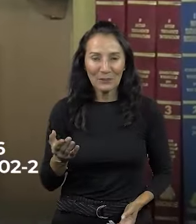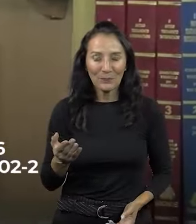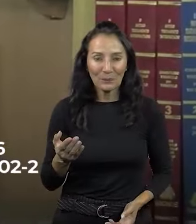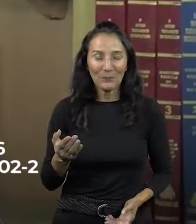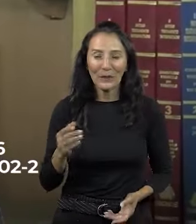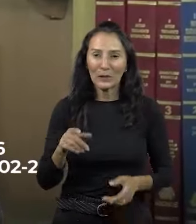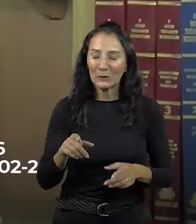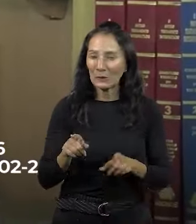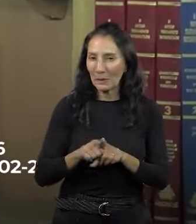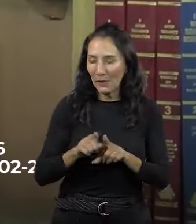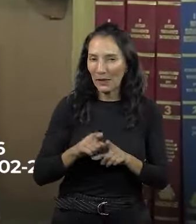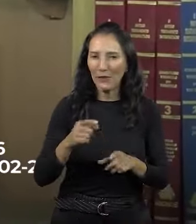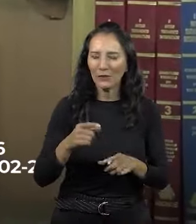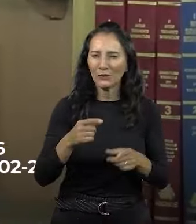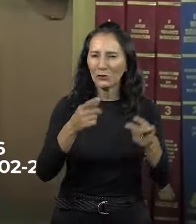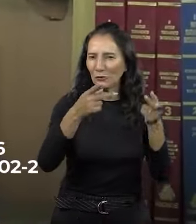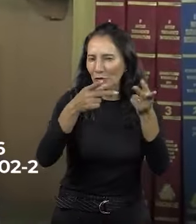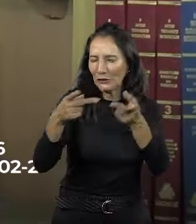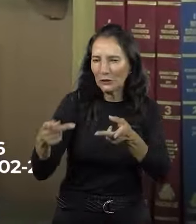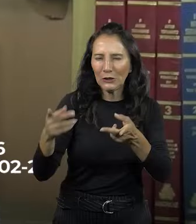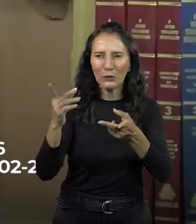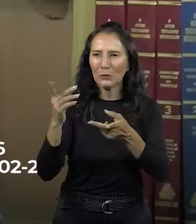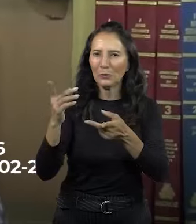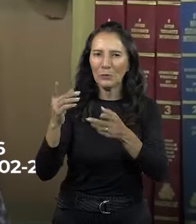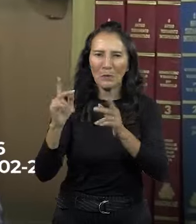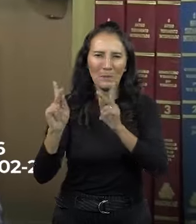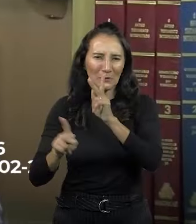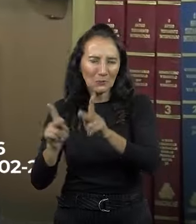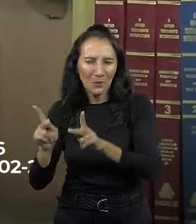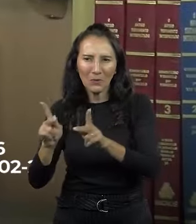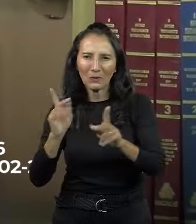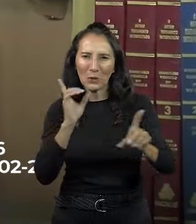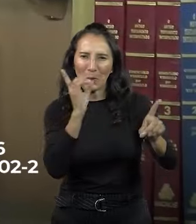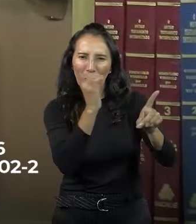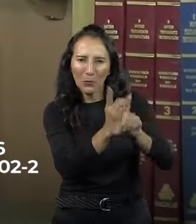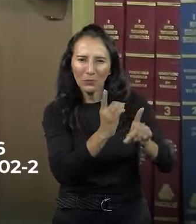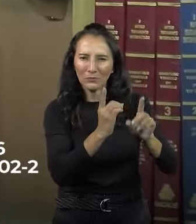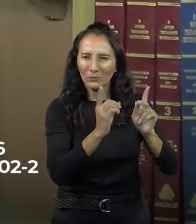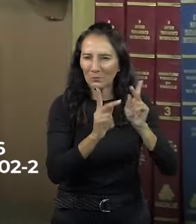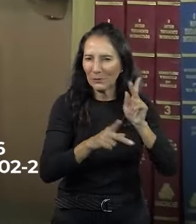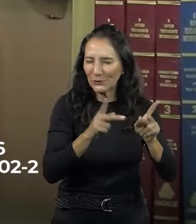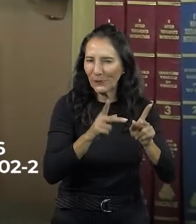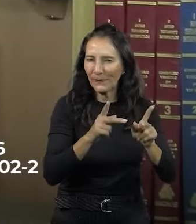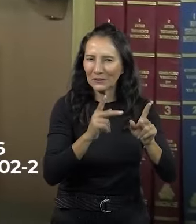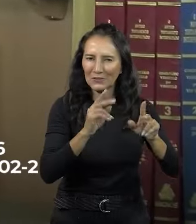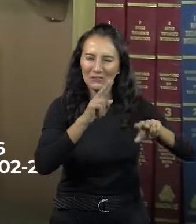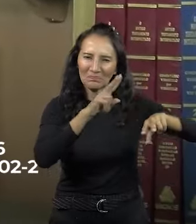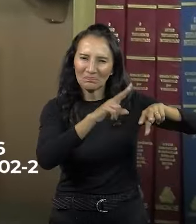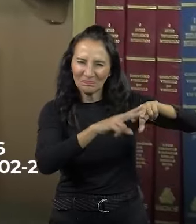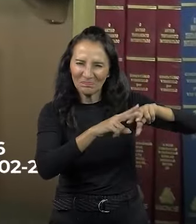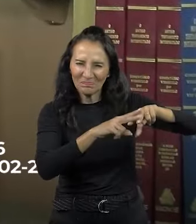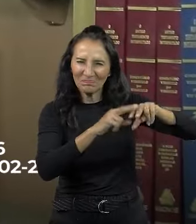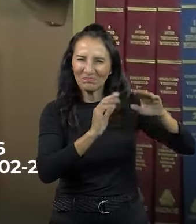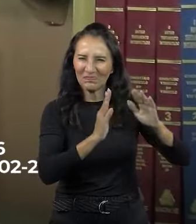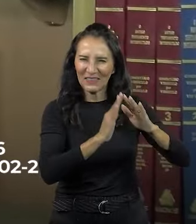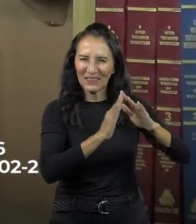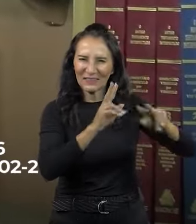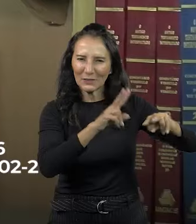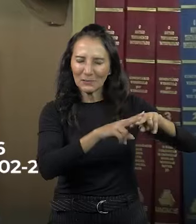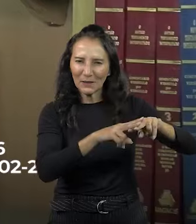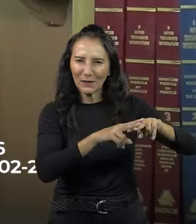visito também encontro pessoas no presídio ou pessoas que se convertem aqui